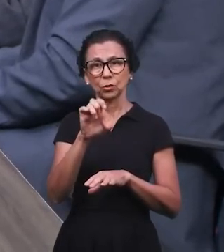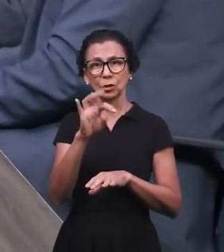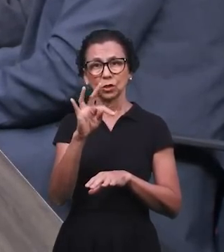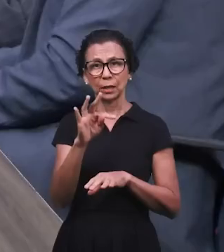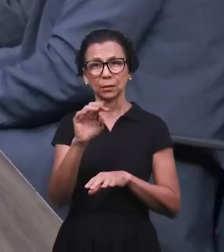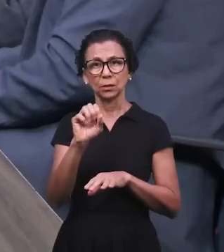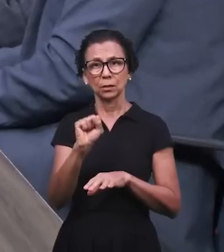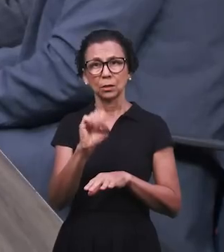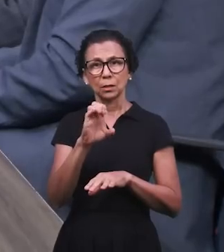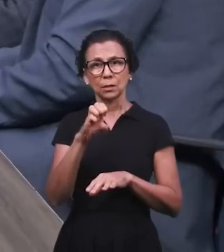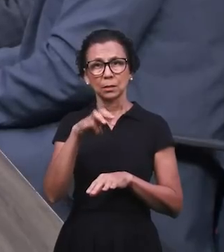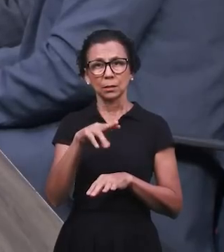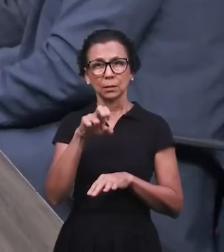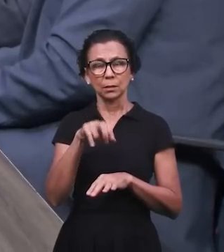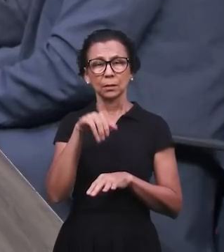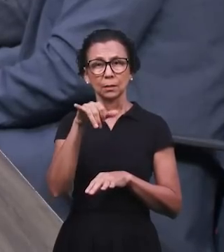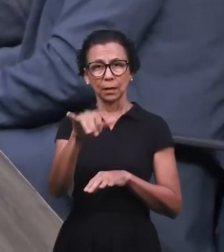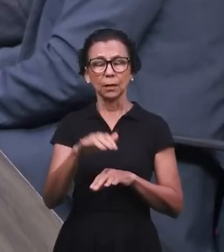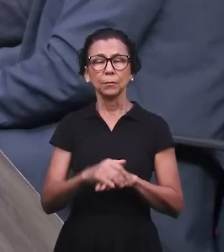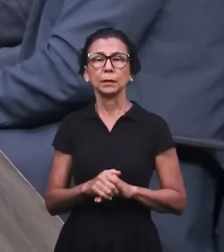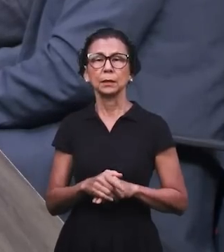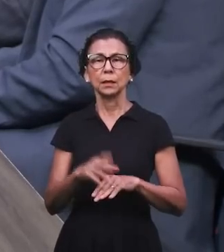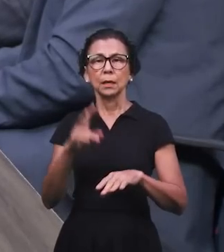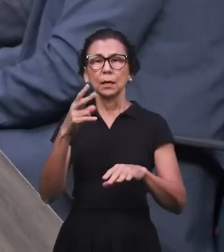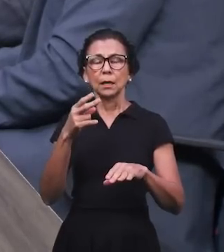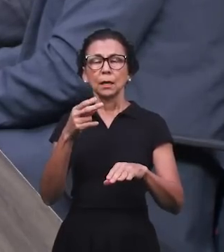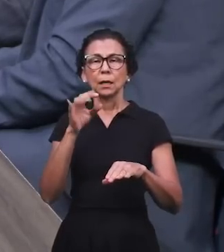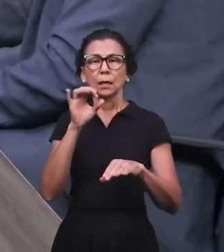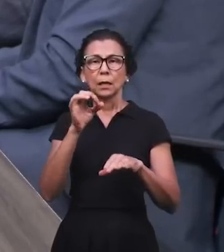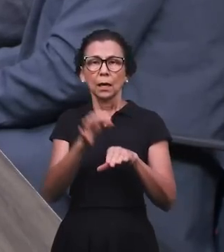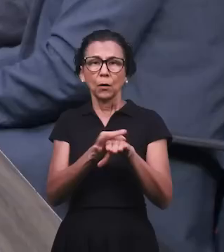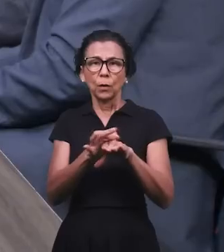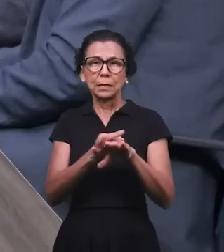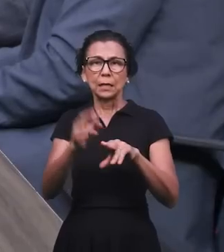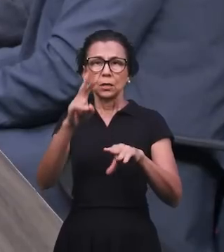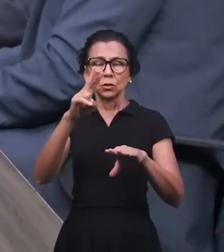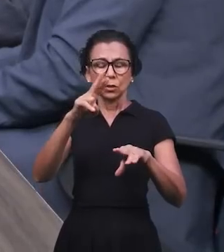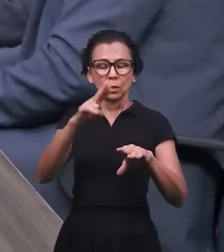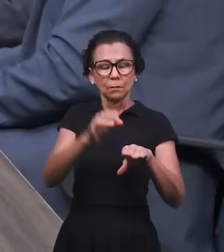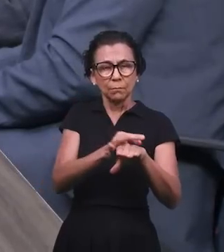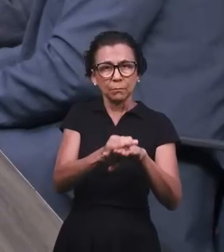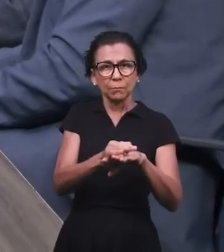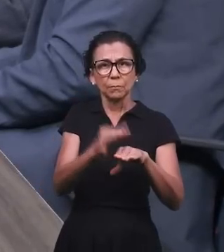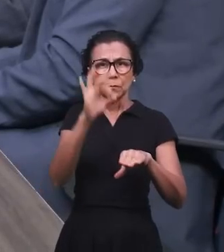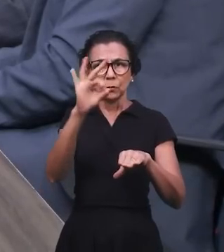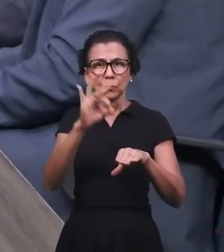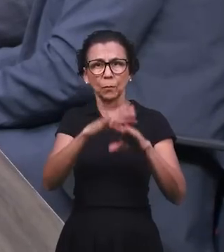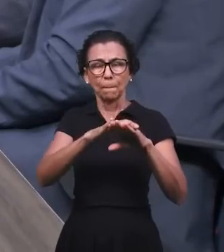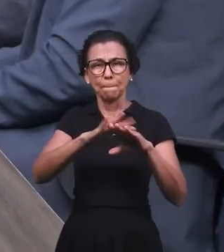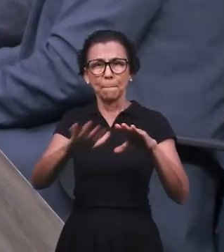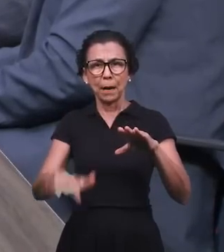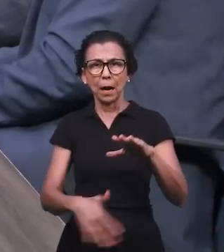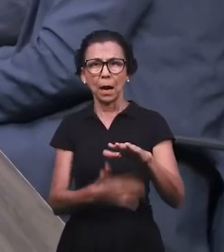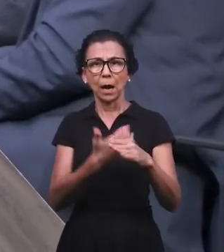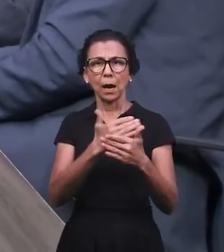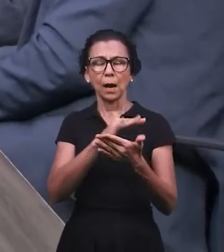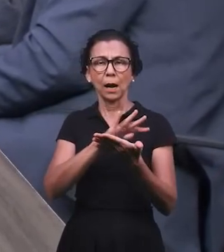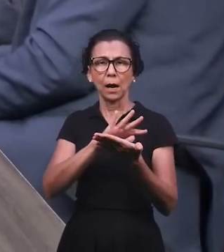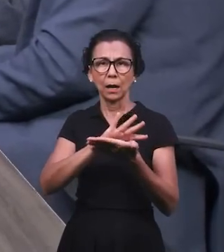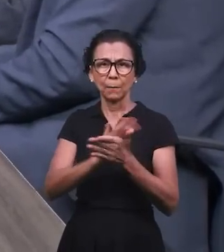na profecia, no azeite, a terra retiniu. E lá embaixo estava aonde